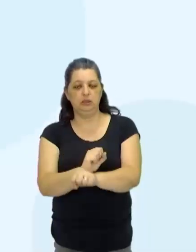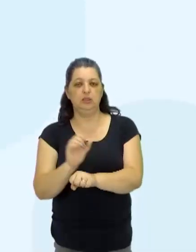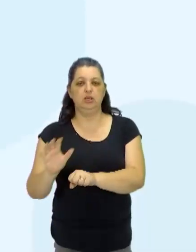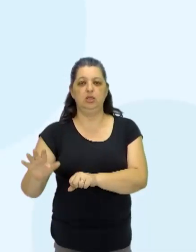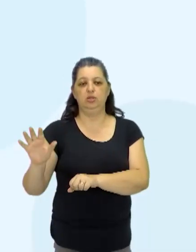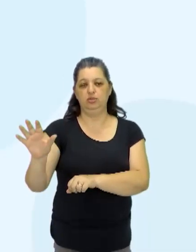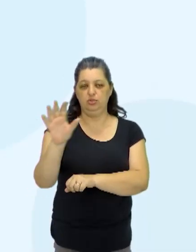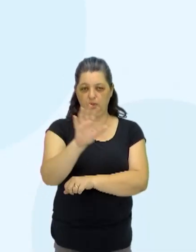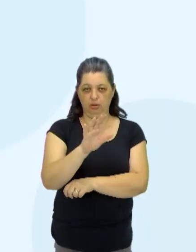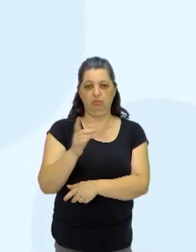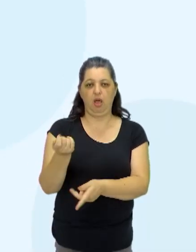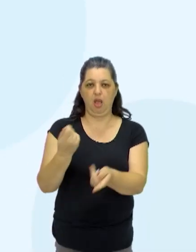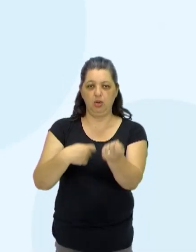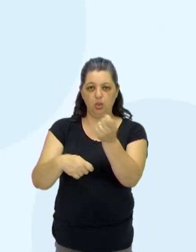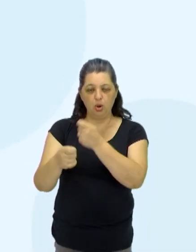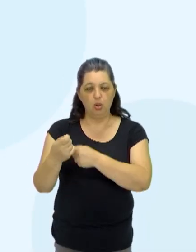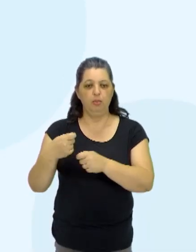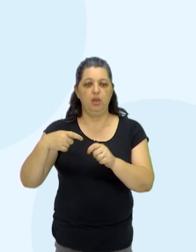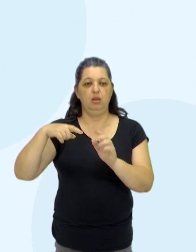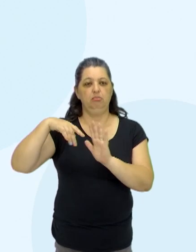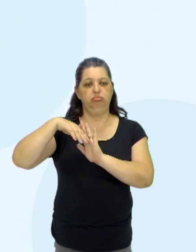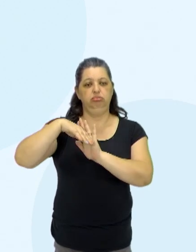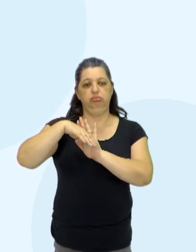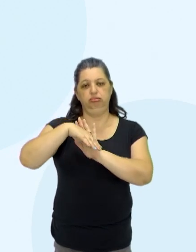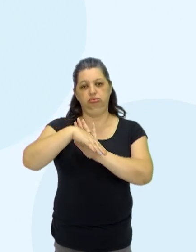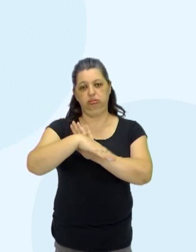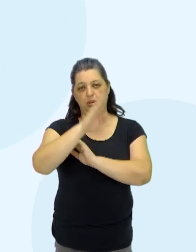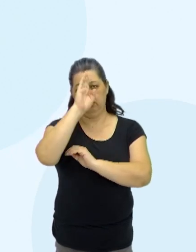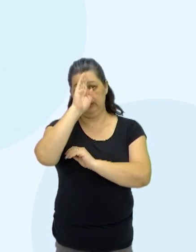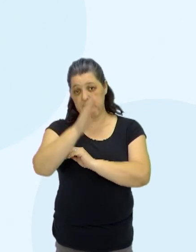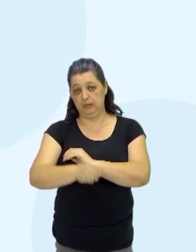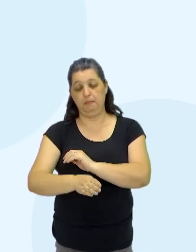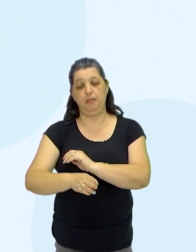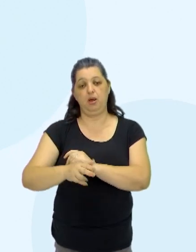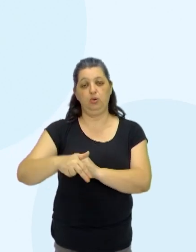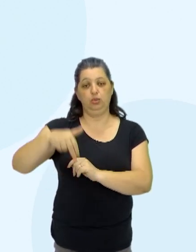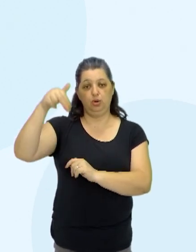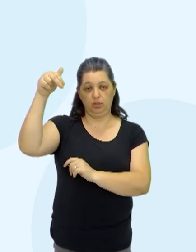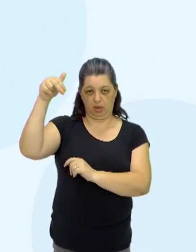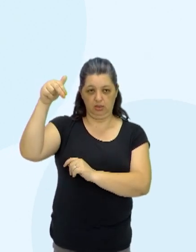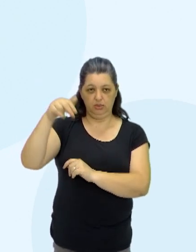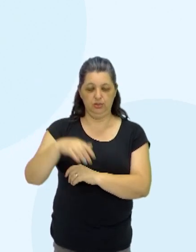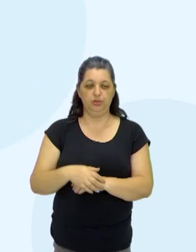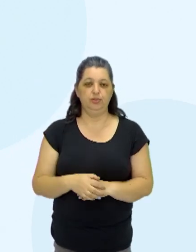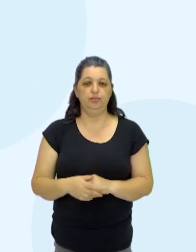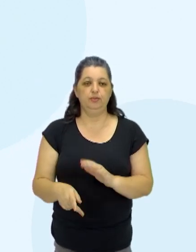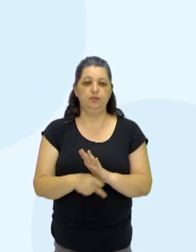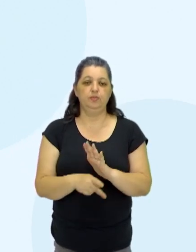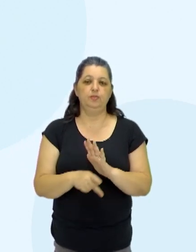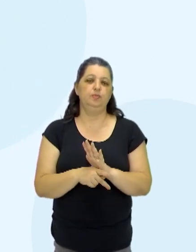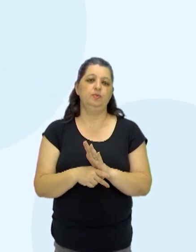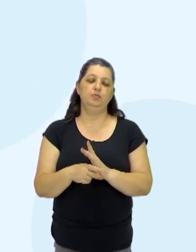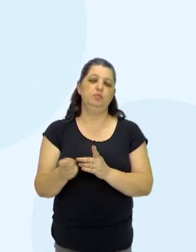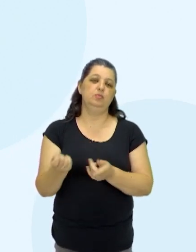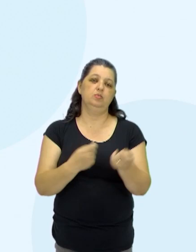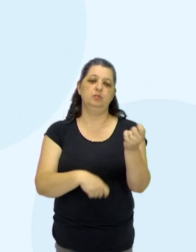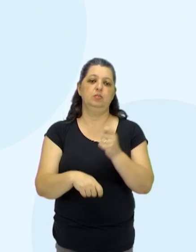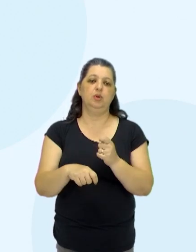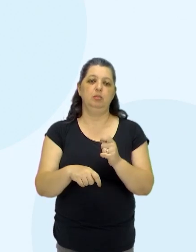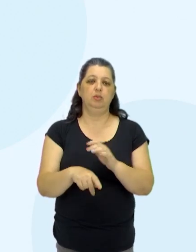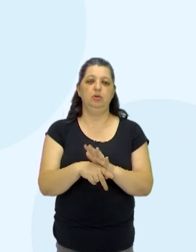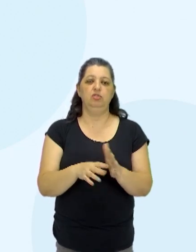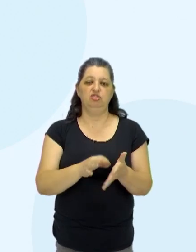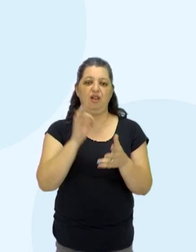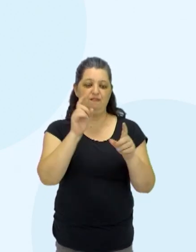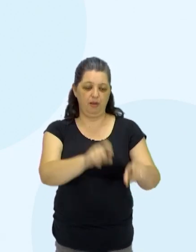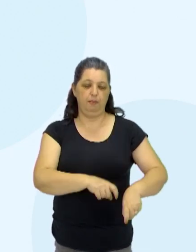a economia está decadente, principalmente o Nordeste, para economias que estão em ascensão, que é a economia cafeeira do